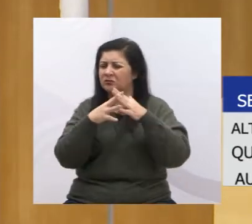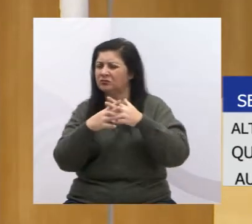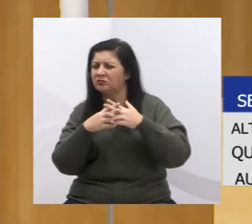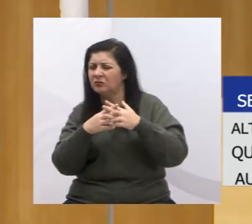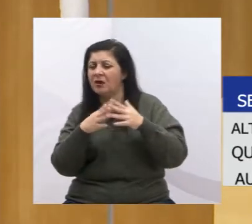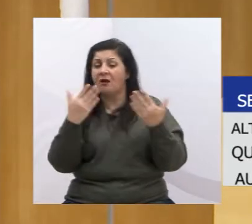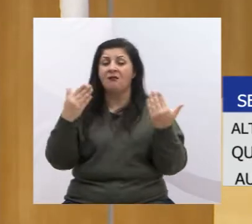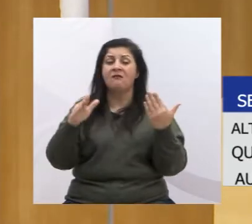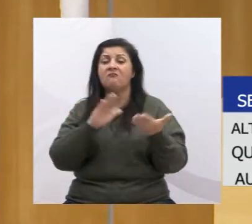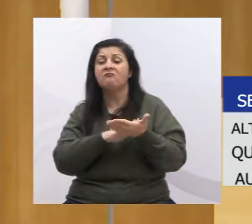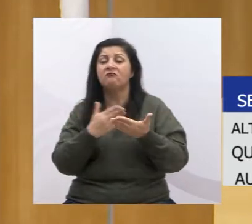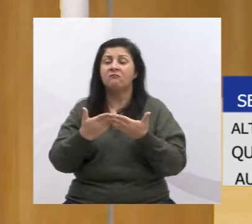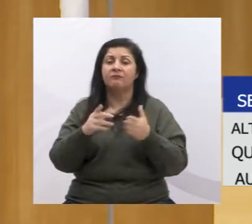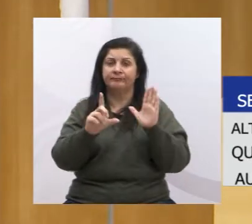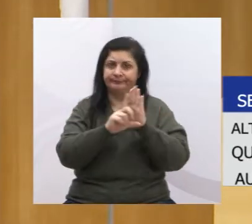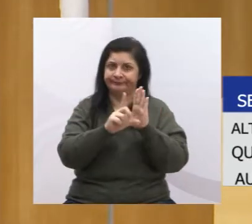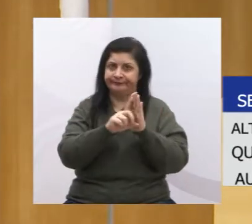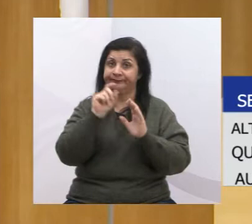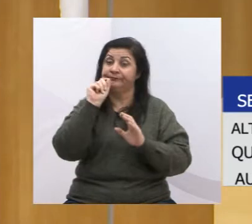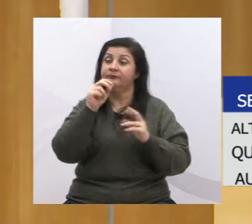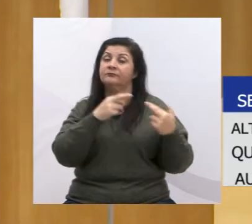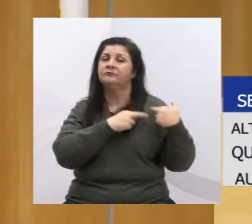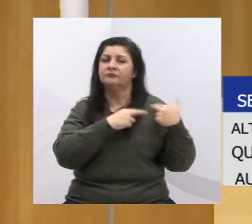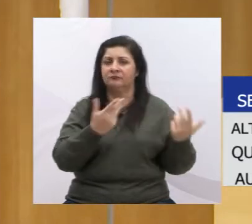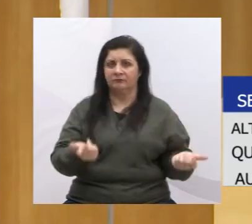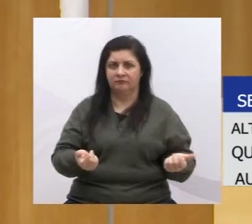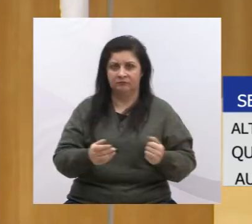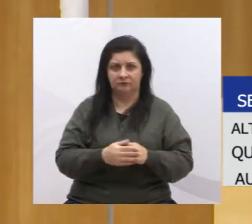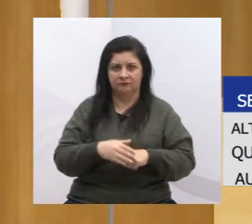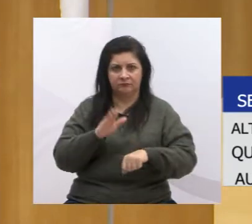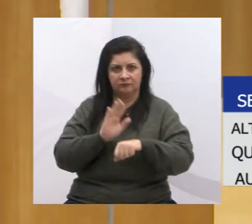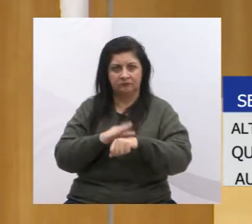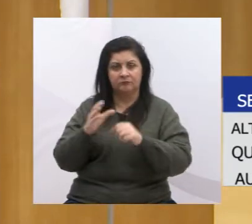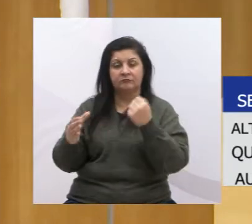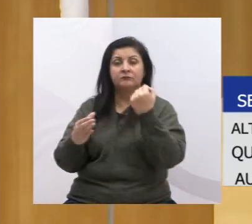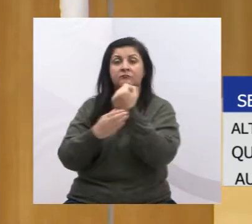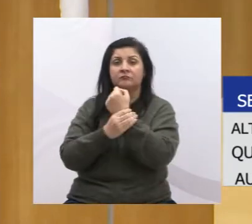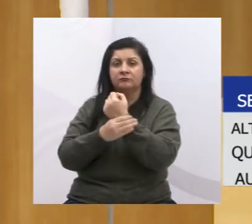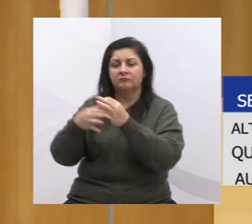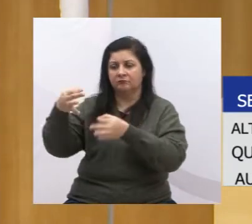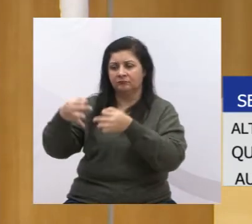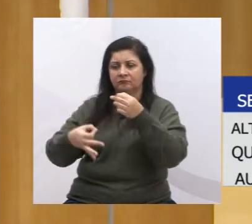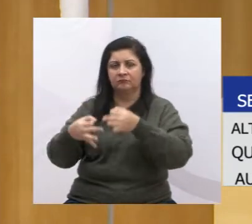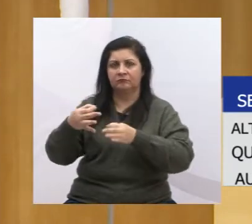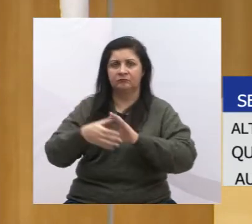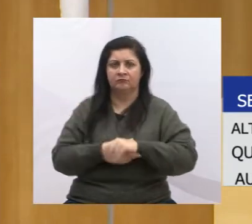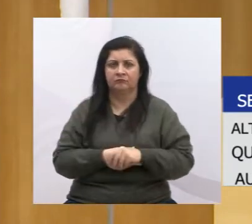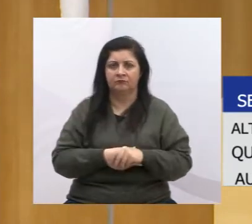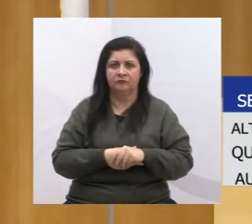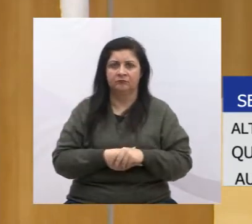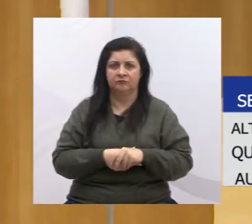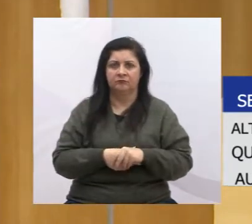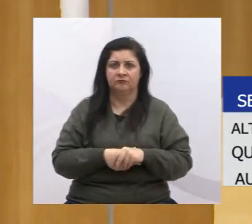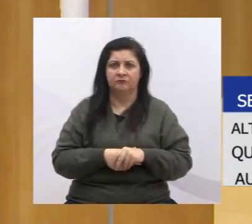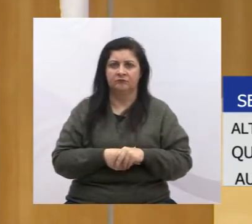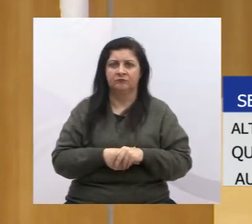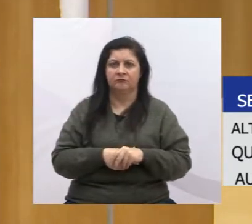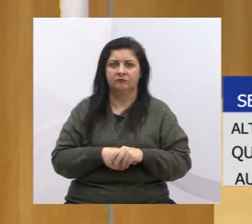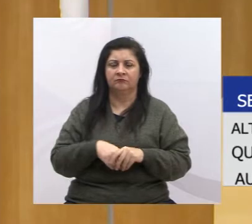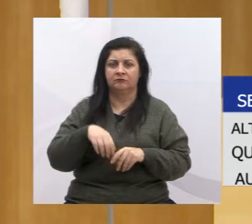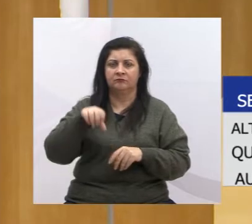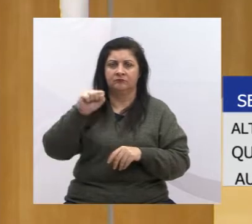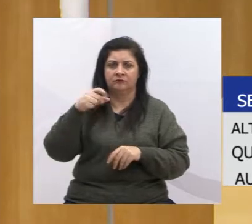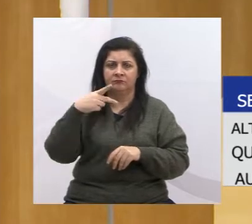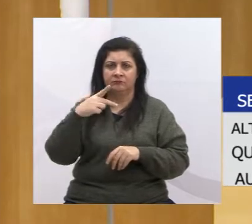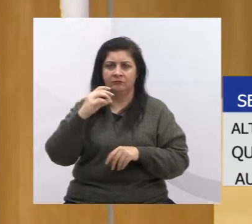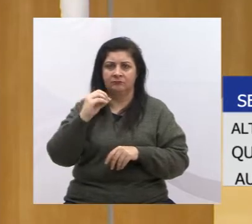deve ser responsabilizado e trazendo mais segurança jurídica, como na existência do espólio. O que é um espólio? Espólio é a união